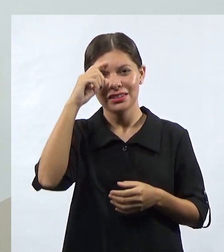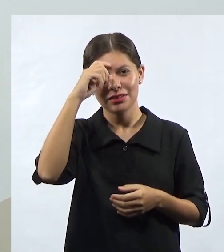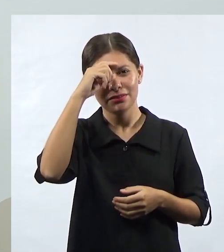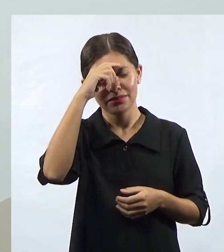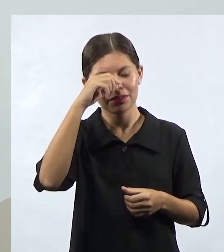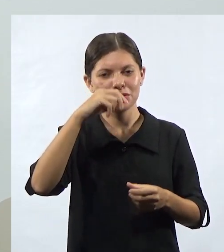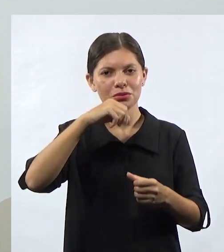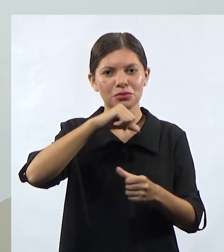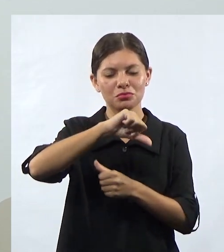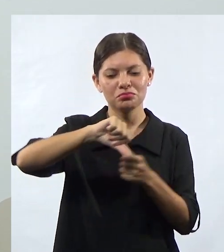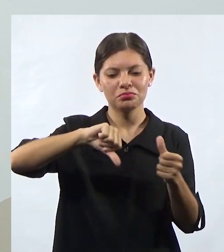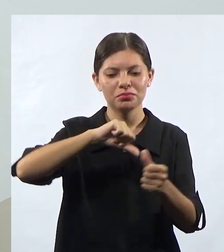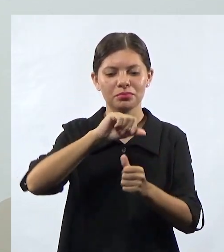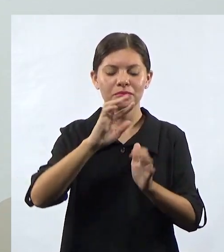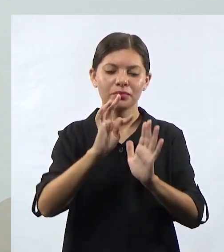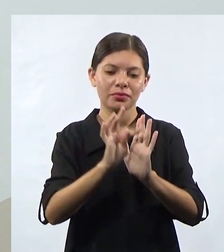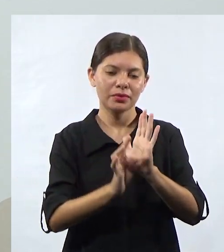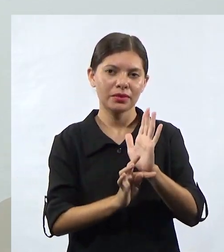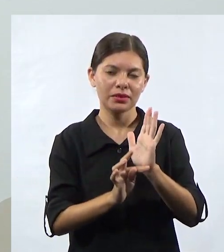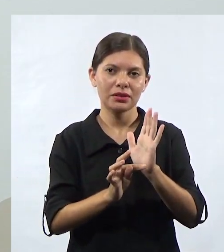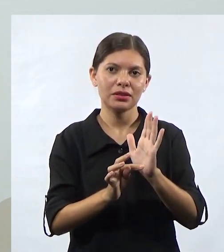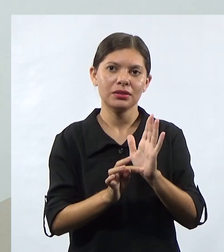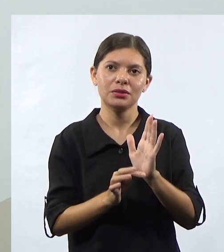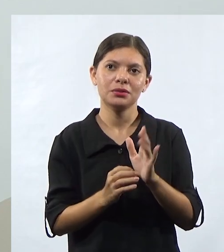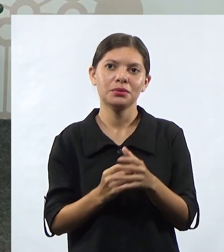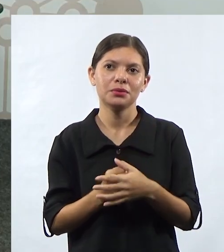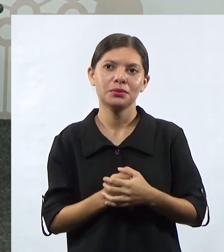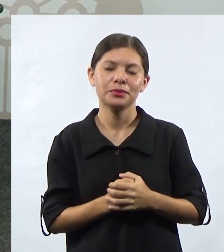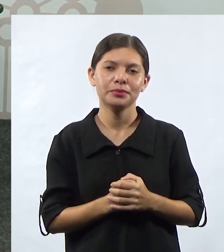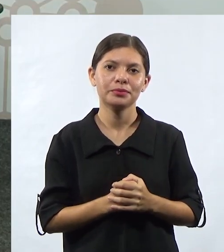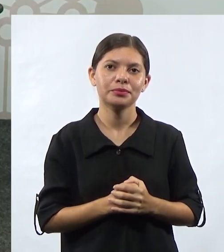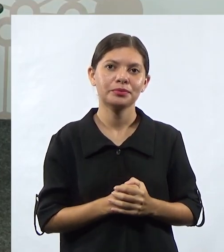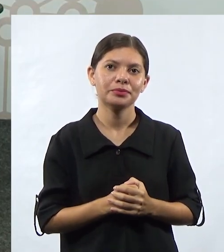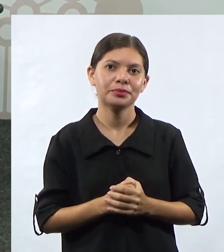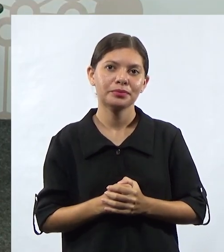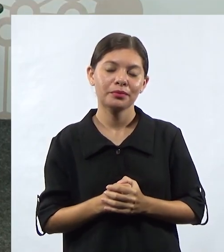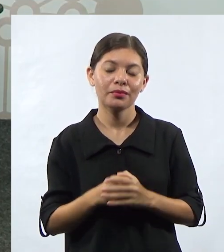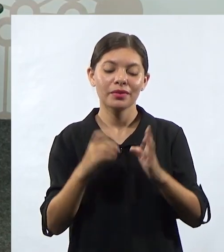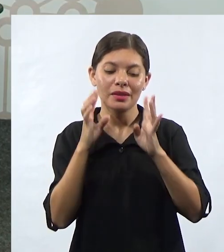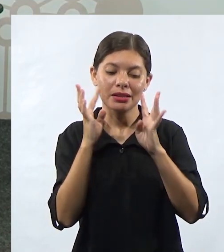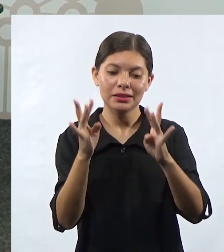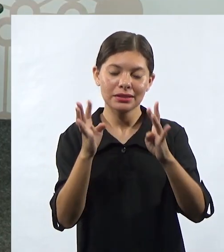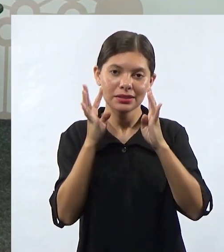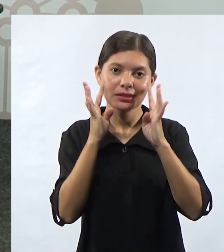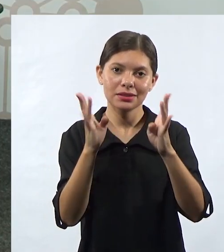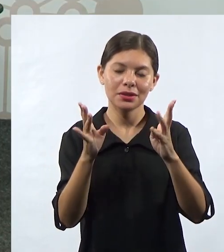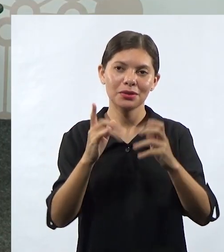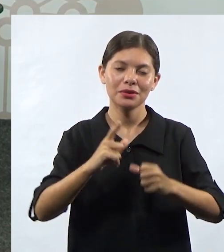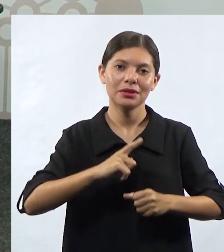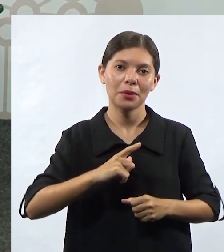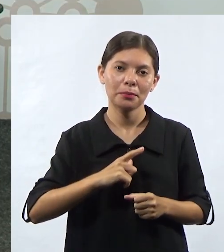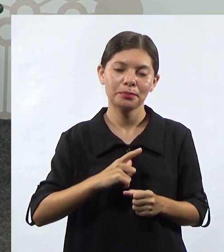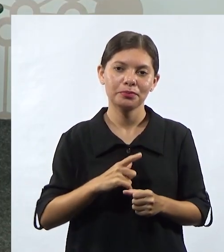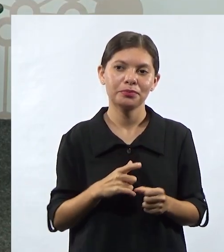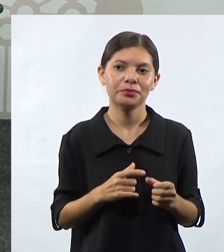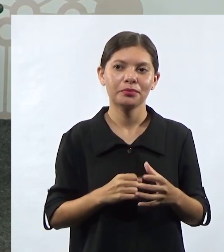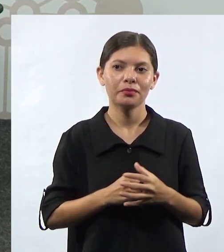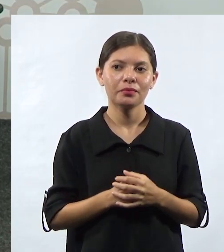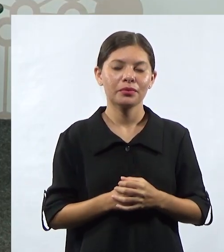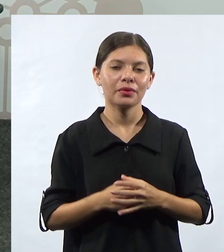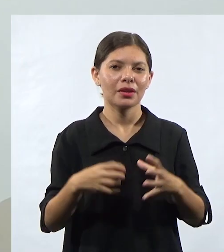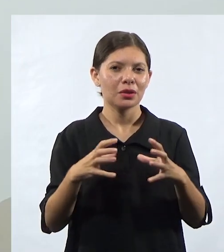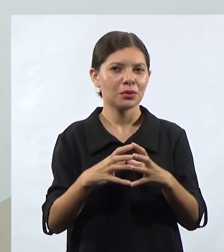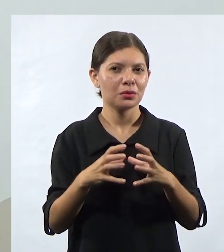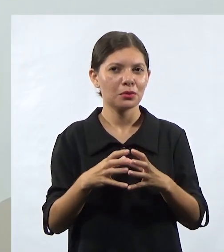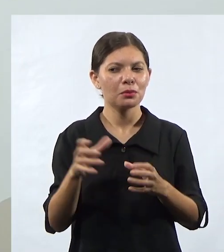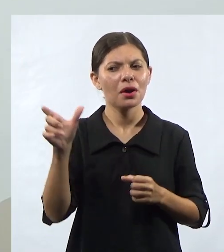elaborar o texto a partir da edição. Perfeito, que exige um pouco mais de atenção. Né? Exatamente. Se vocês estiverem num grupo que